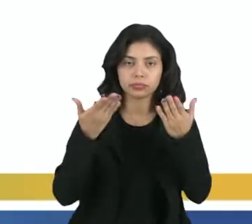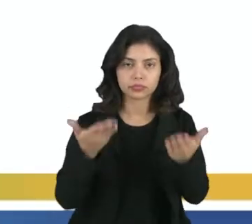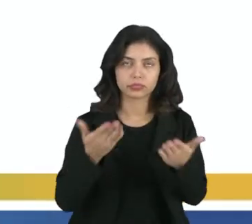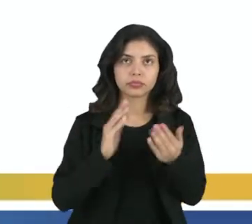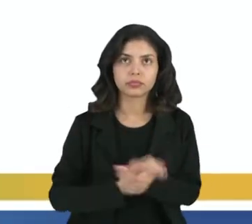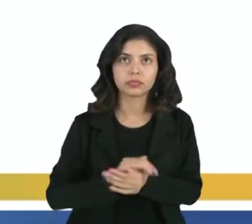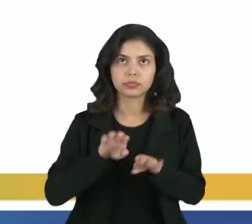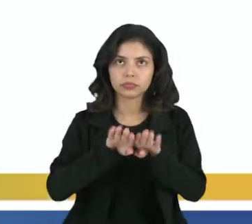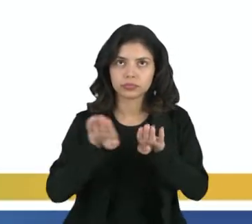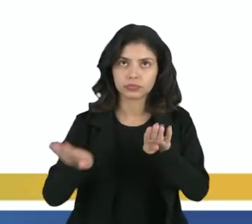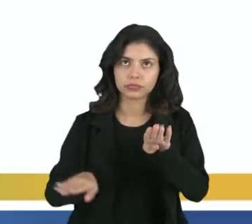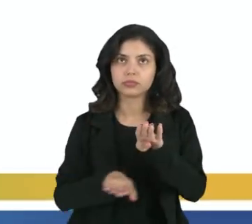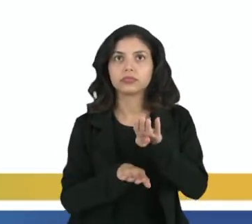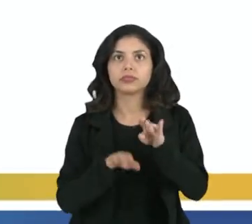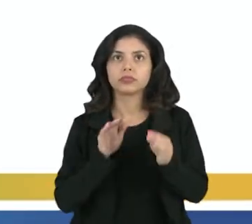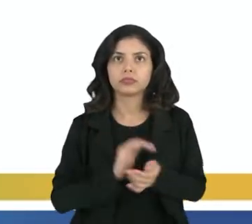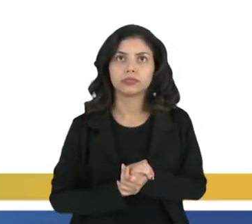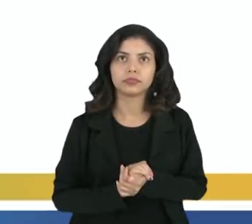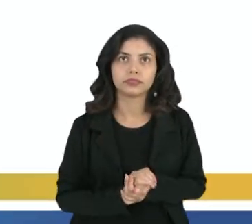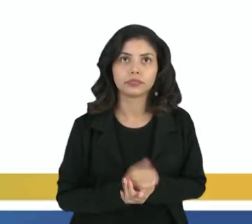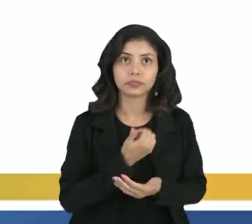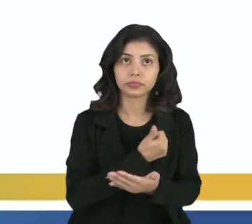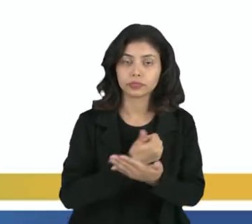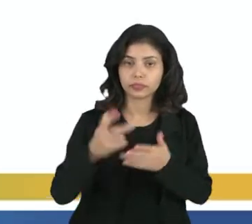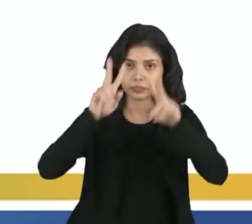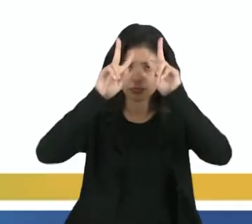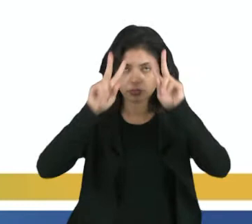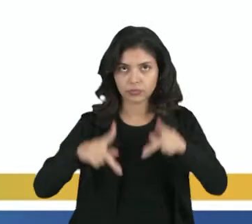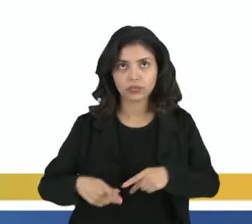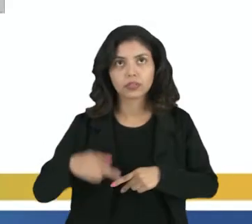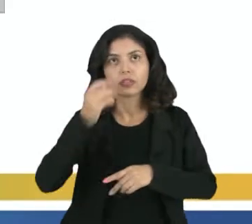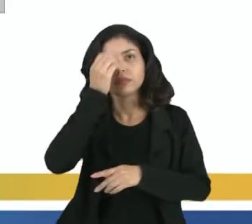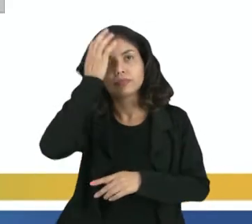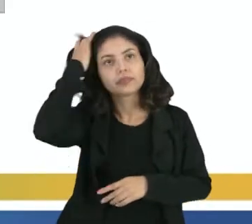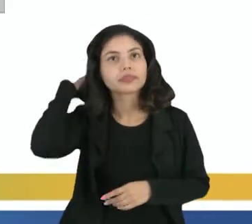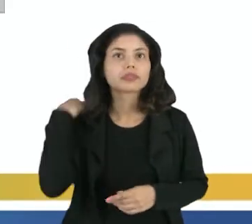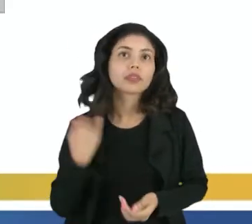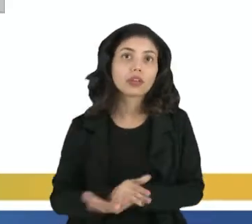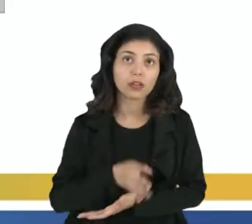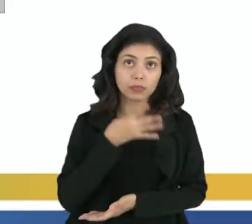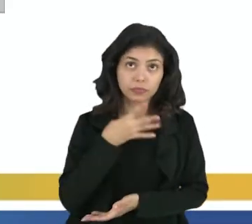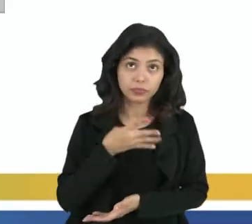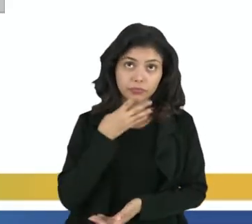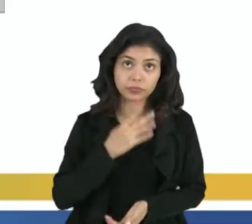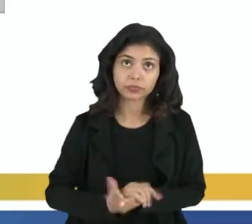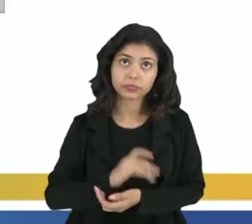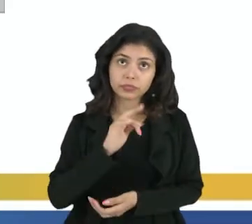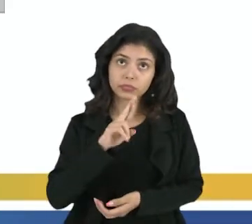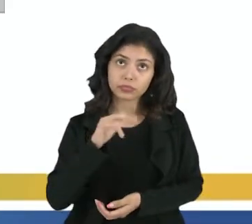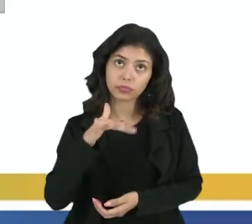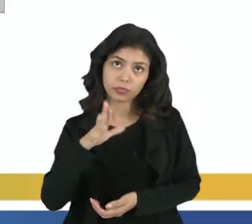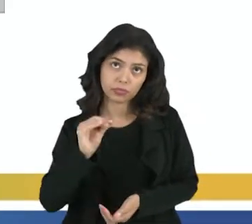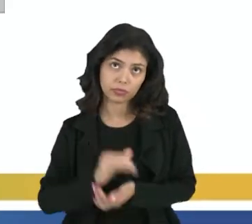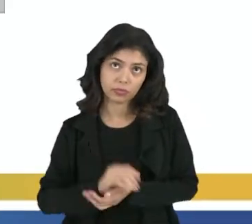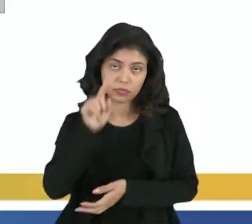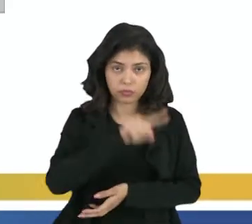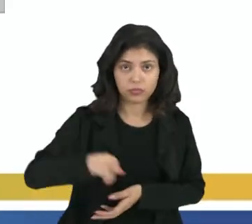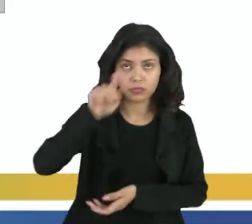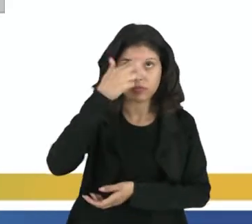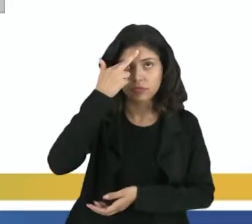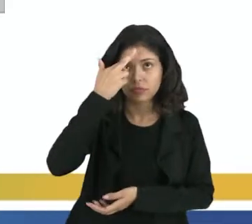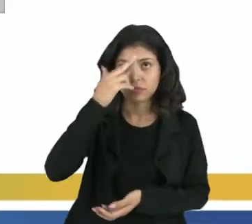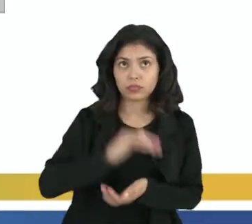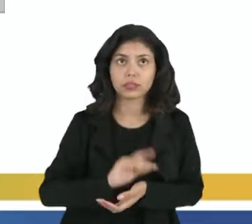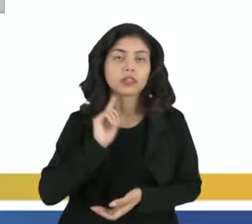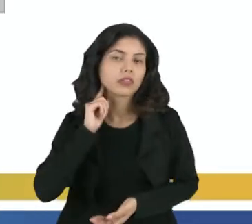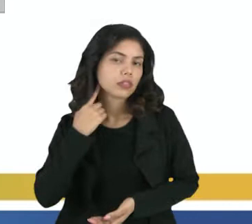vamos interpretar as situações de desequilíbrio ocasionadas pela ação humana. Nós vamos conhecer as interferências nos